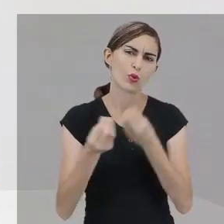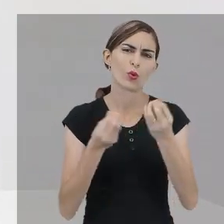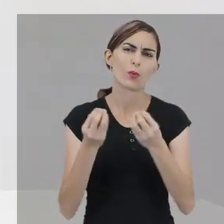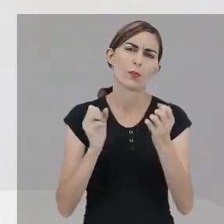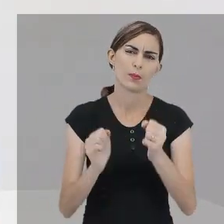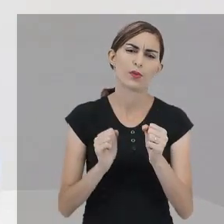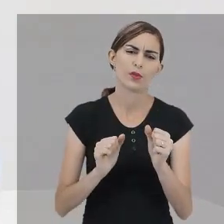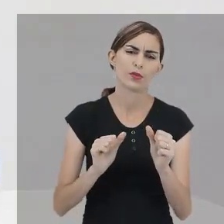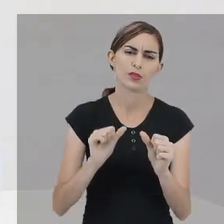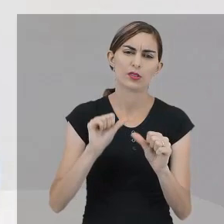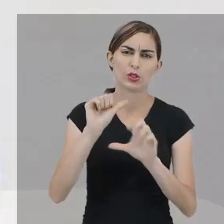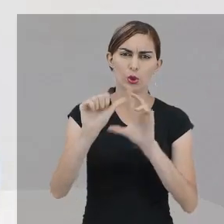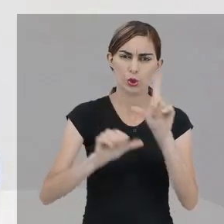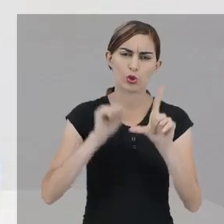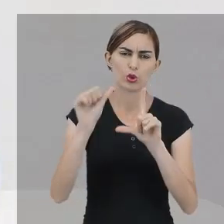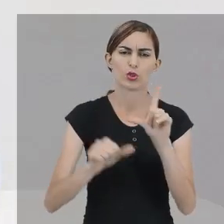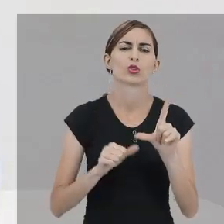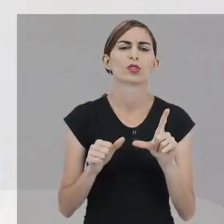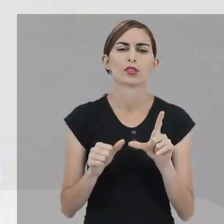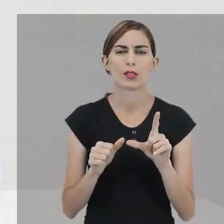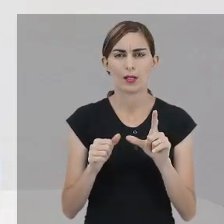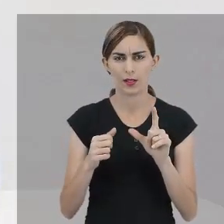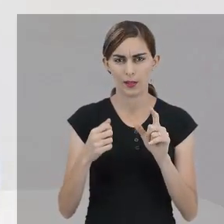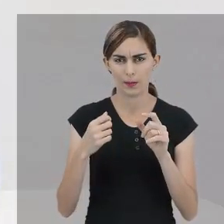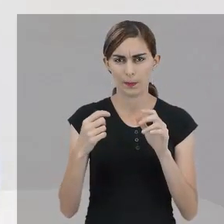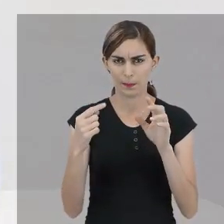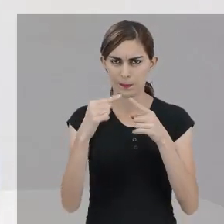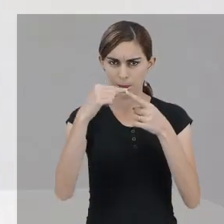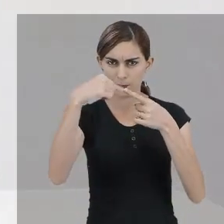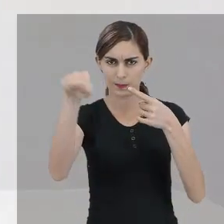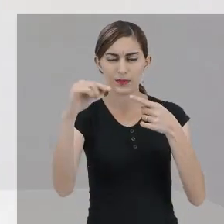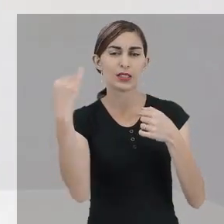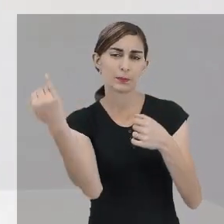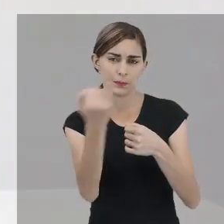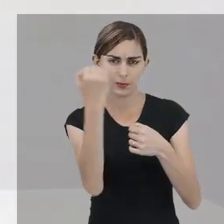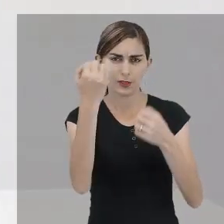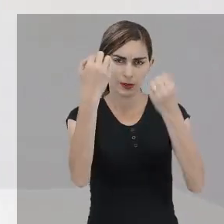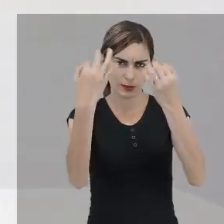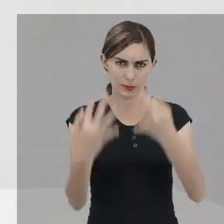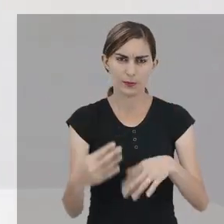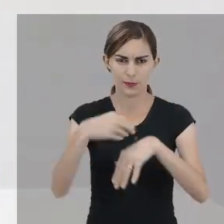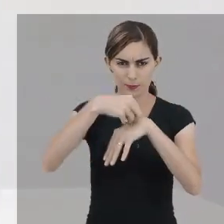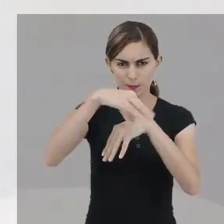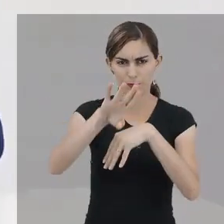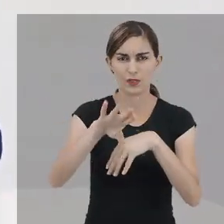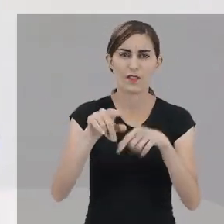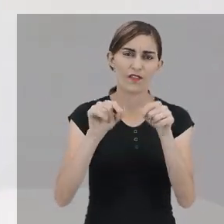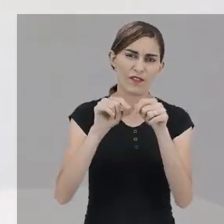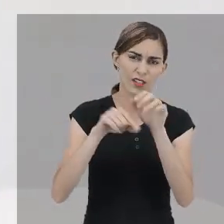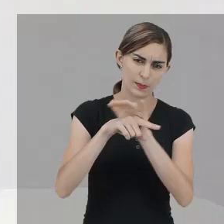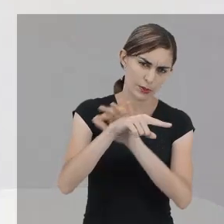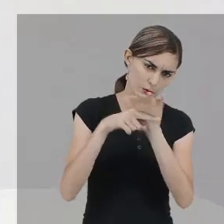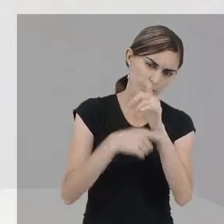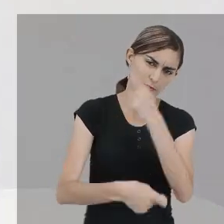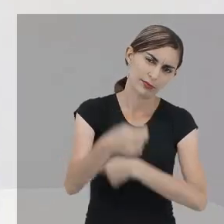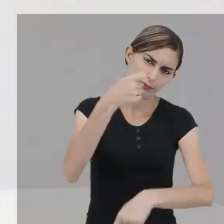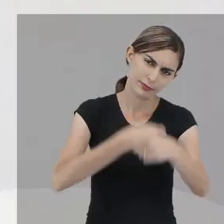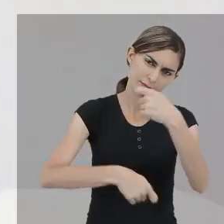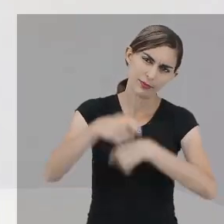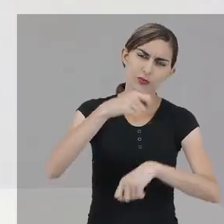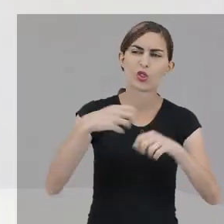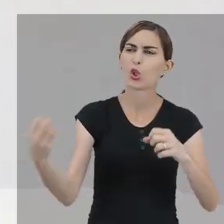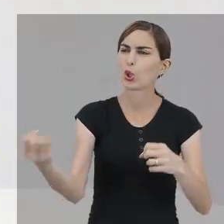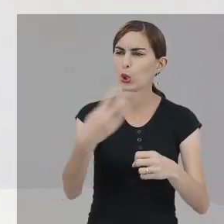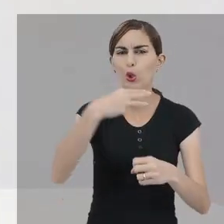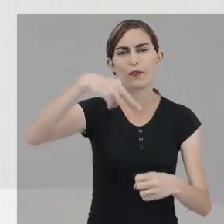afetar a logística? Um ponto importante de ressaltar é que, muitas vezes, faz-se uma pesquisa de mercado para ver qual a